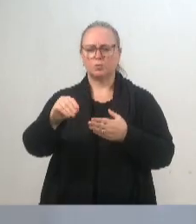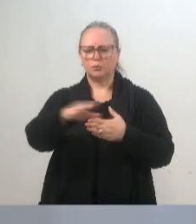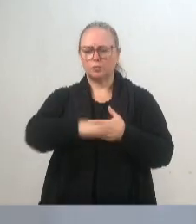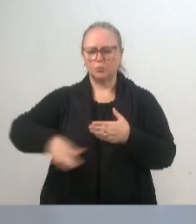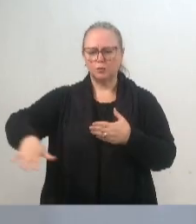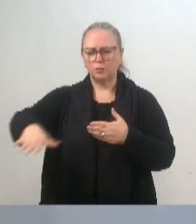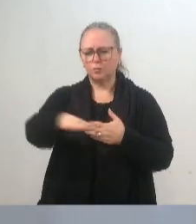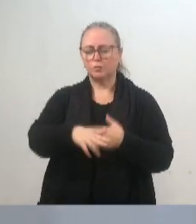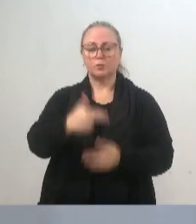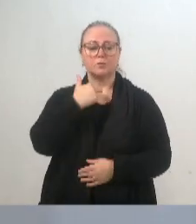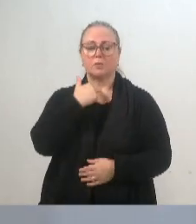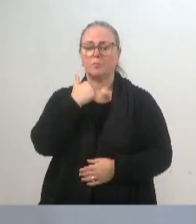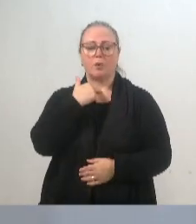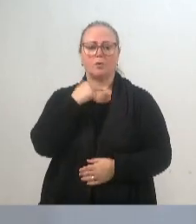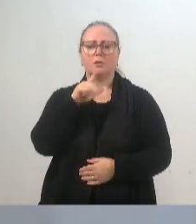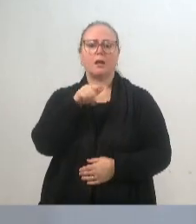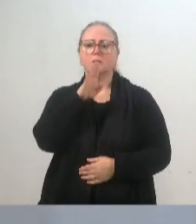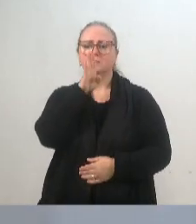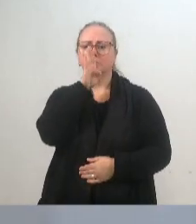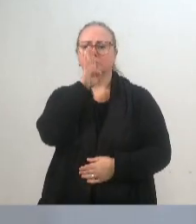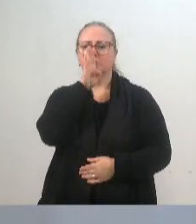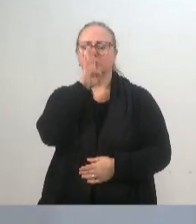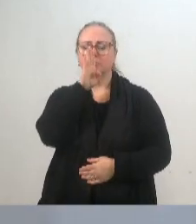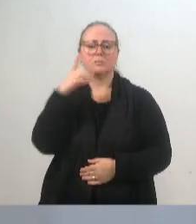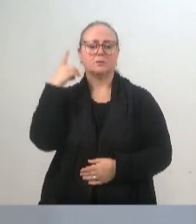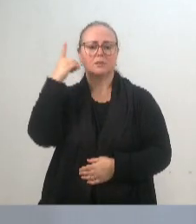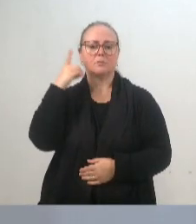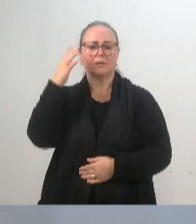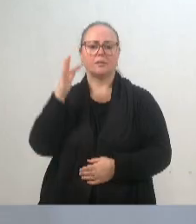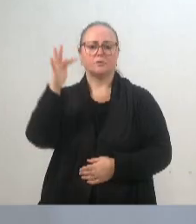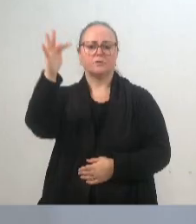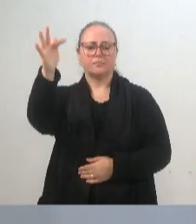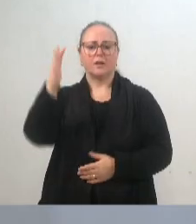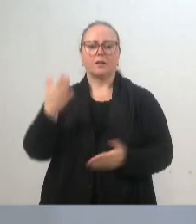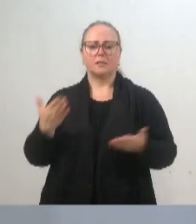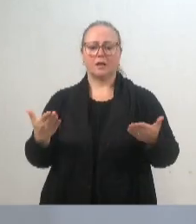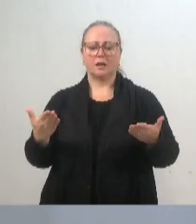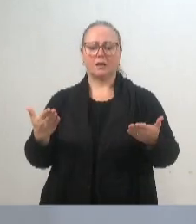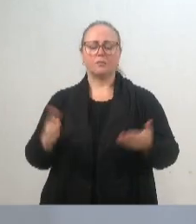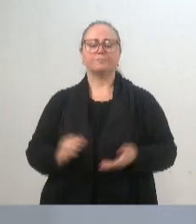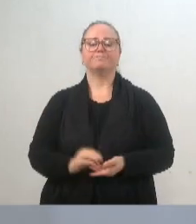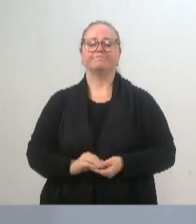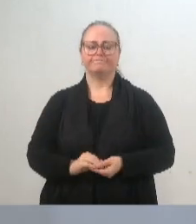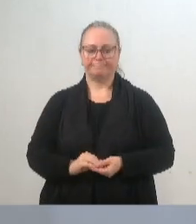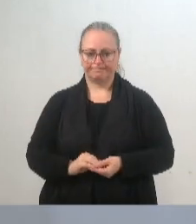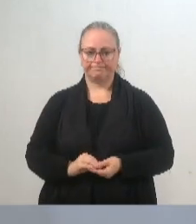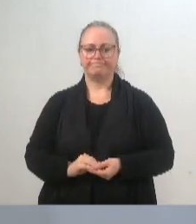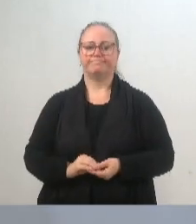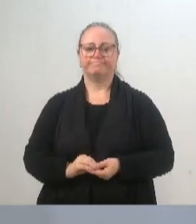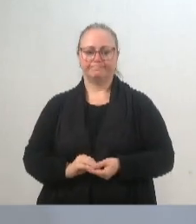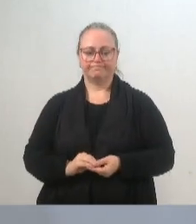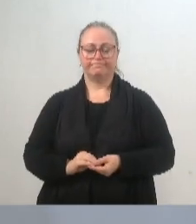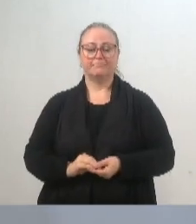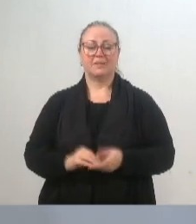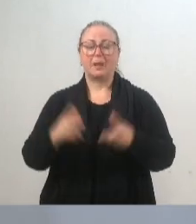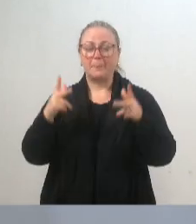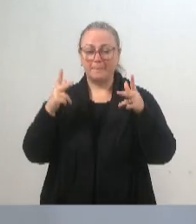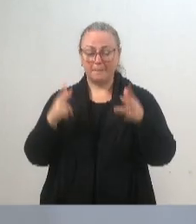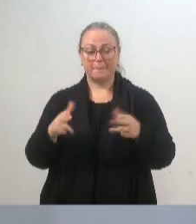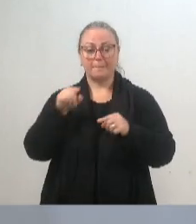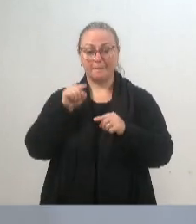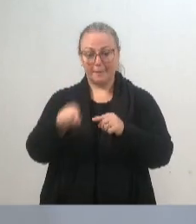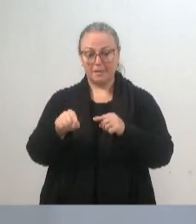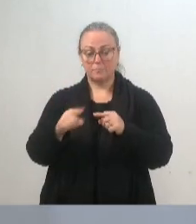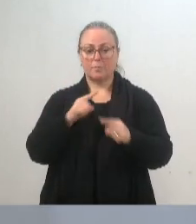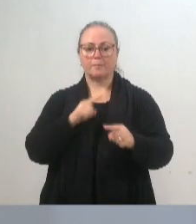Uma manifestação silenciosa de um deputado federal. E não foi só isso. Essas mesmas manifestações estão proibidas